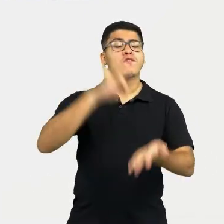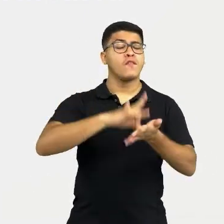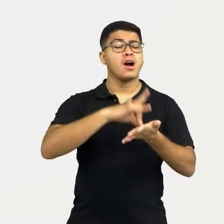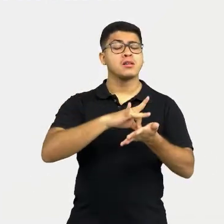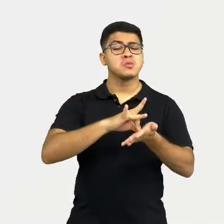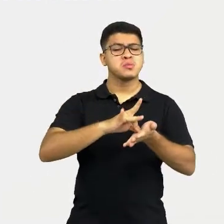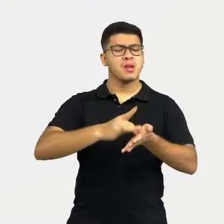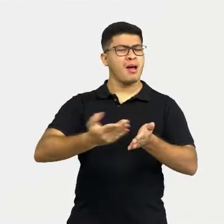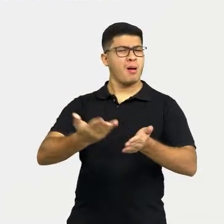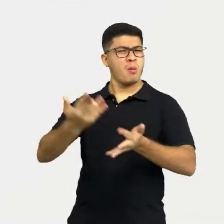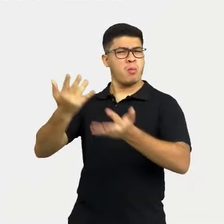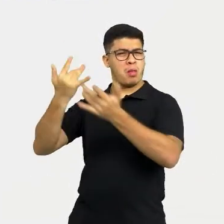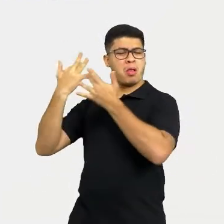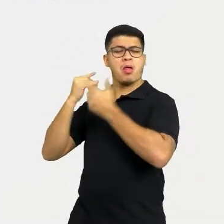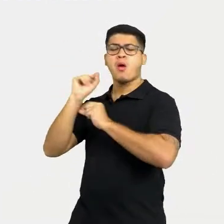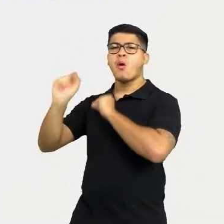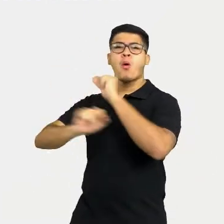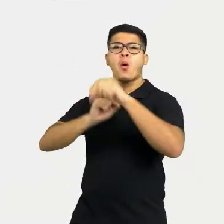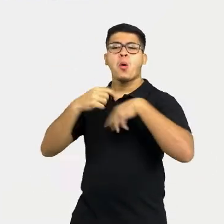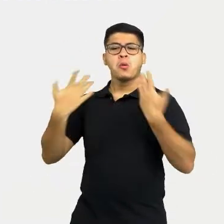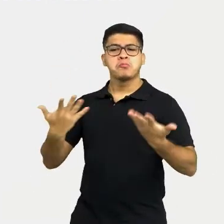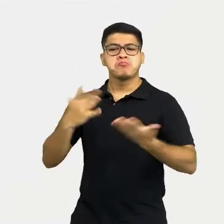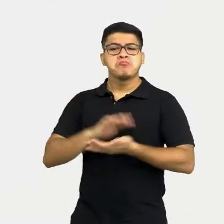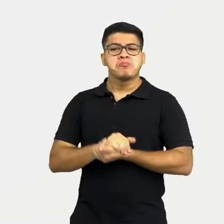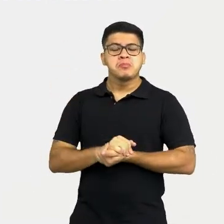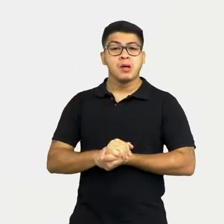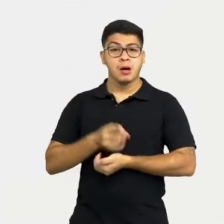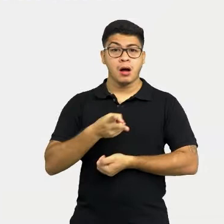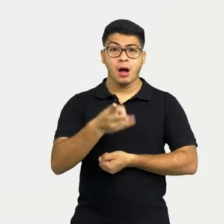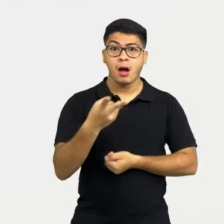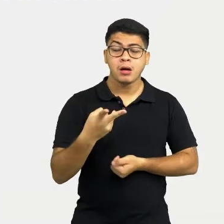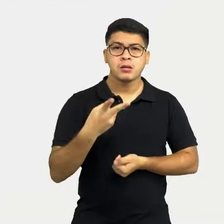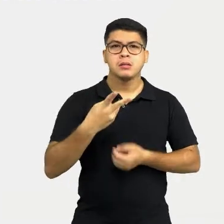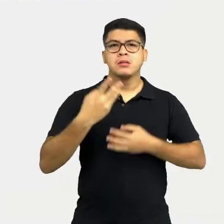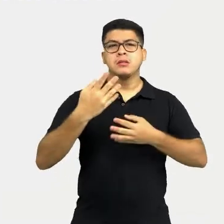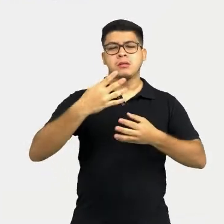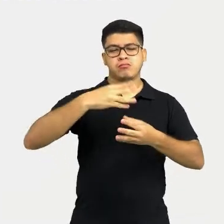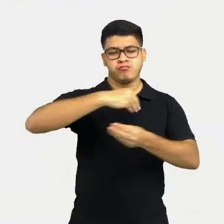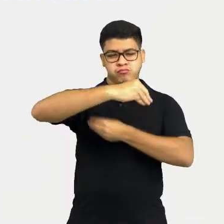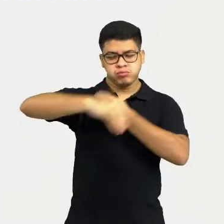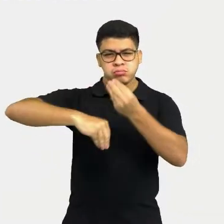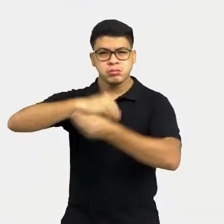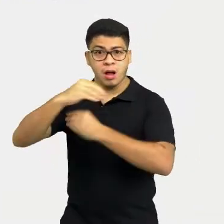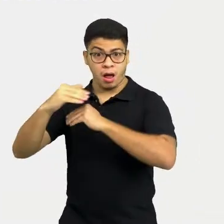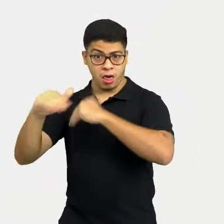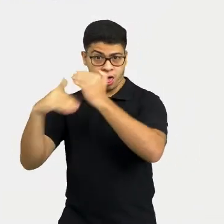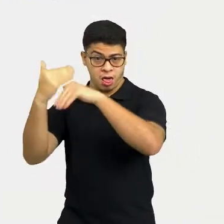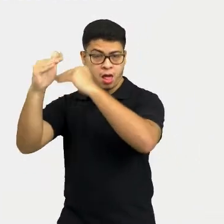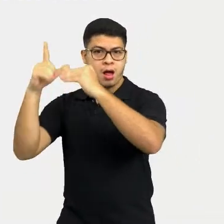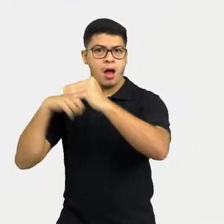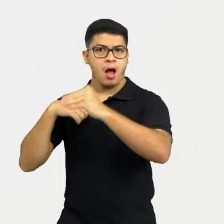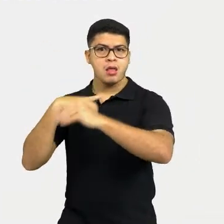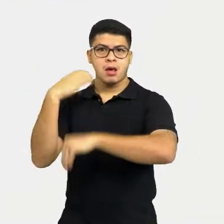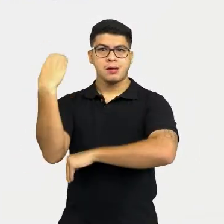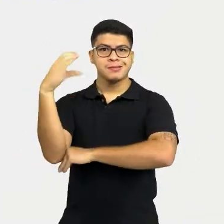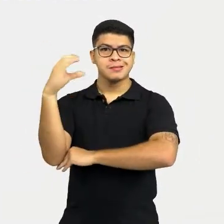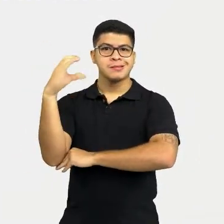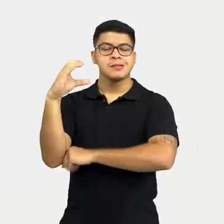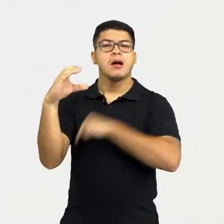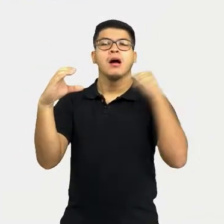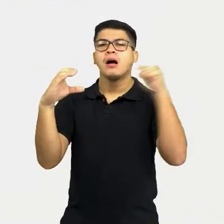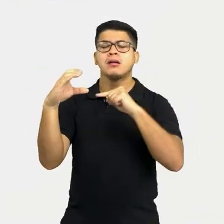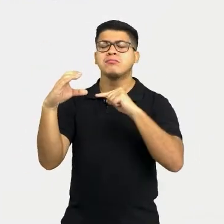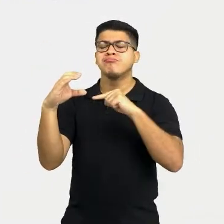A forma como os seres humanos desenvolveram a ciência tornou a existência de Deus irrelevante, não